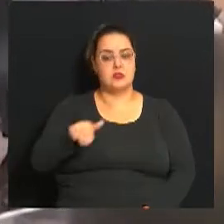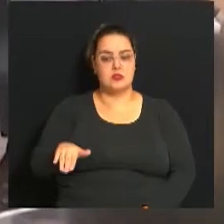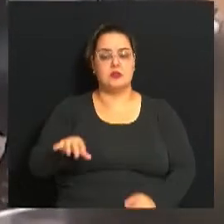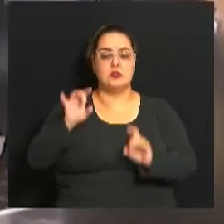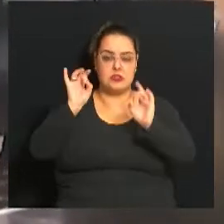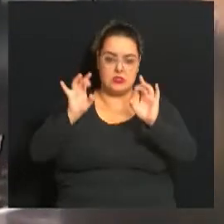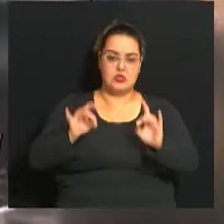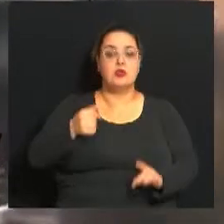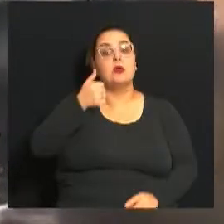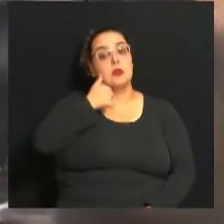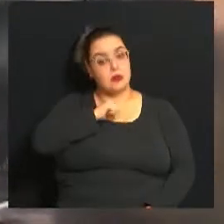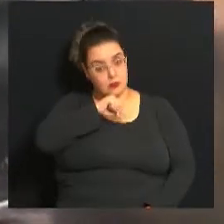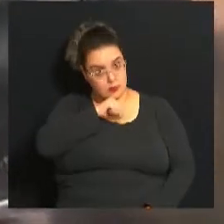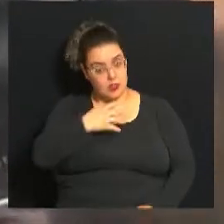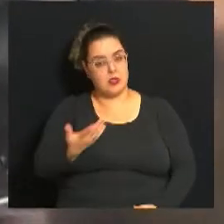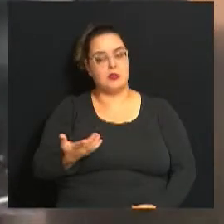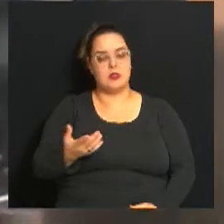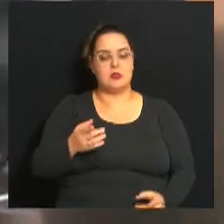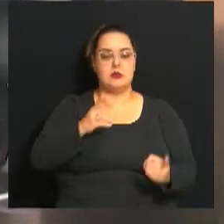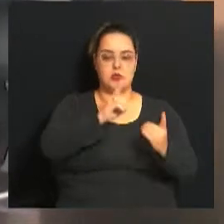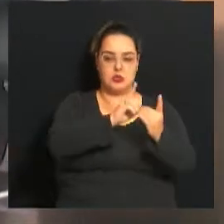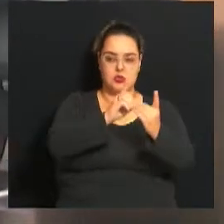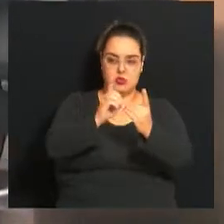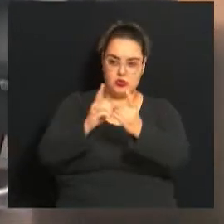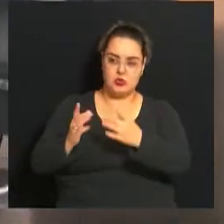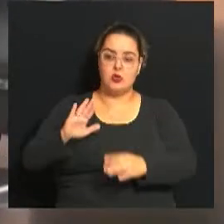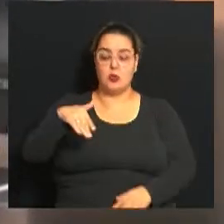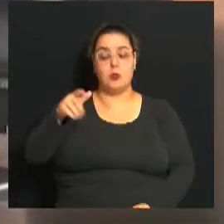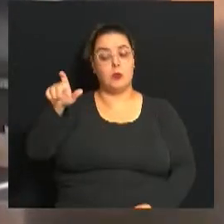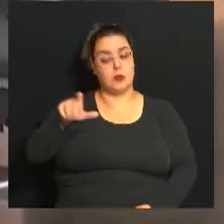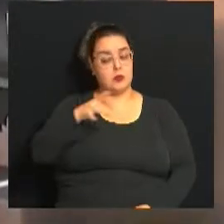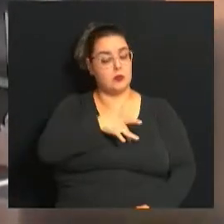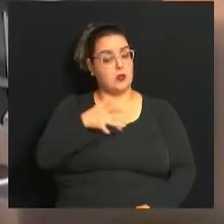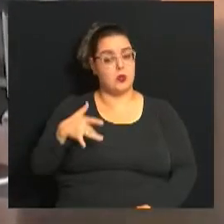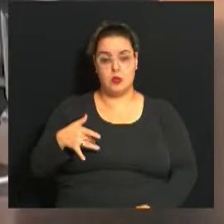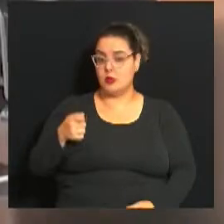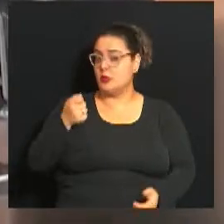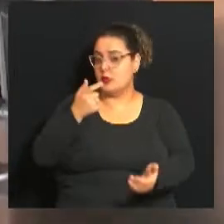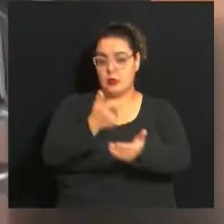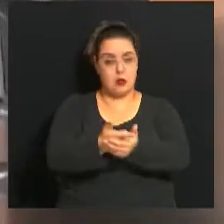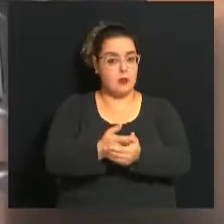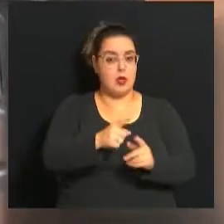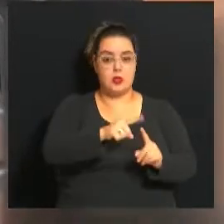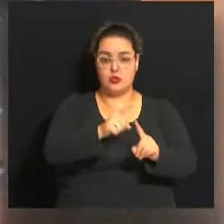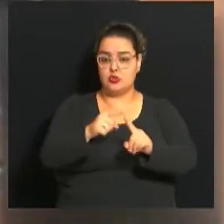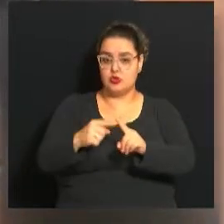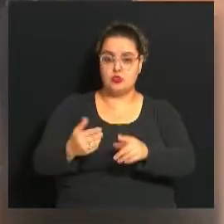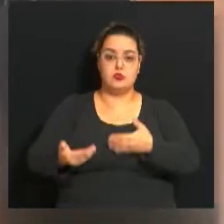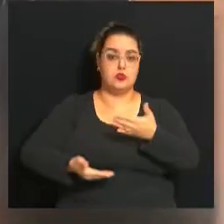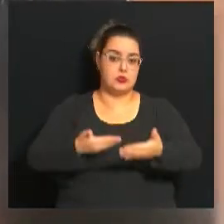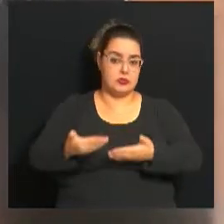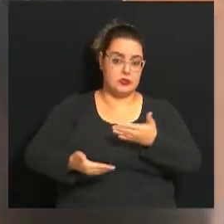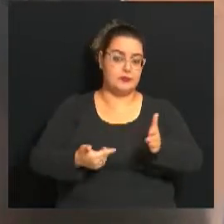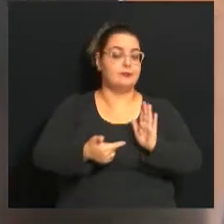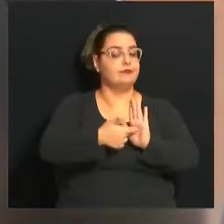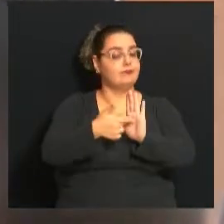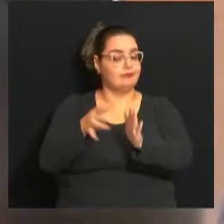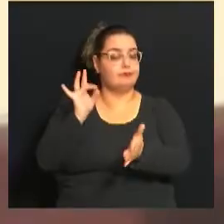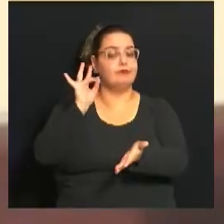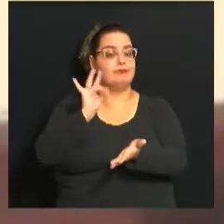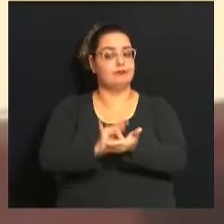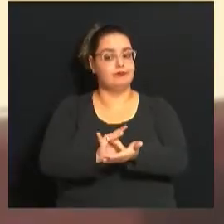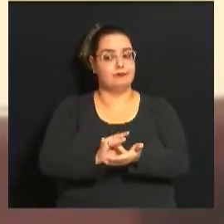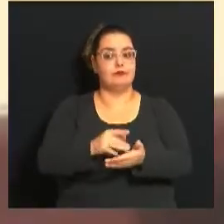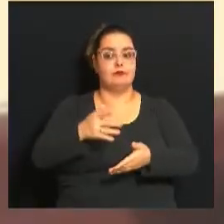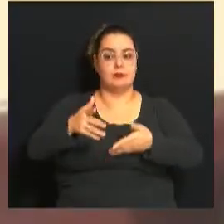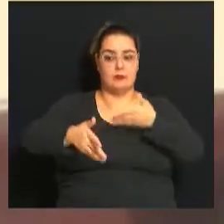por situações de demanda quando o plano de saúde não cobre algum tipo de serviço, expuseram a realidade para este público.